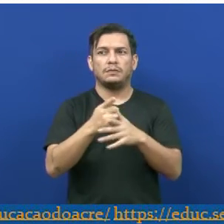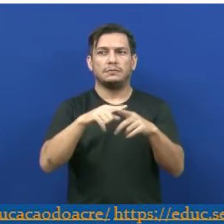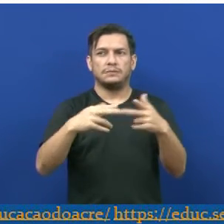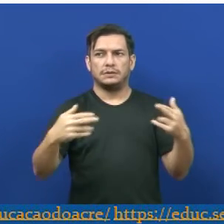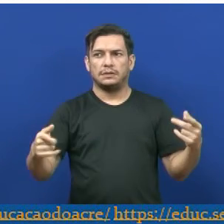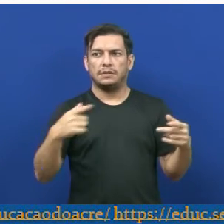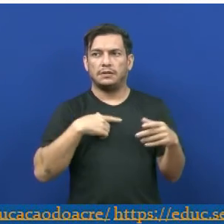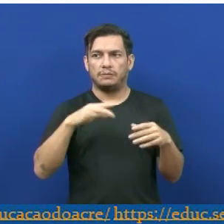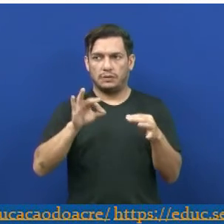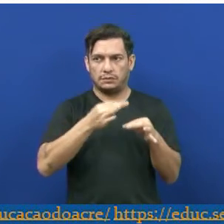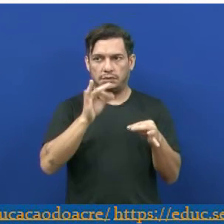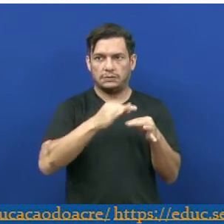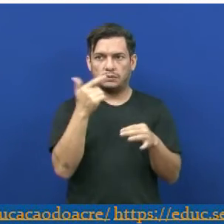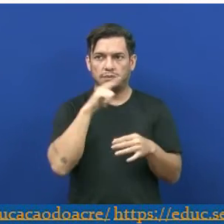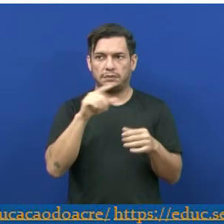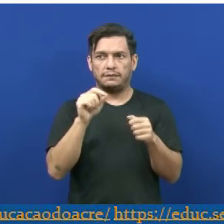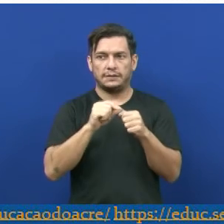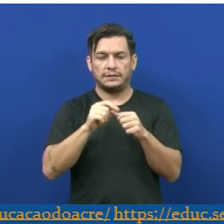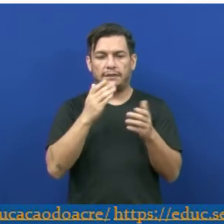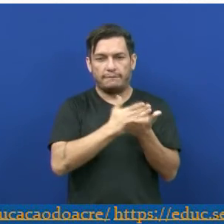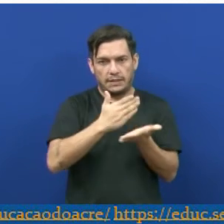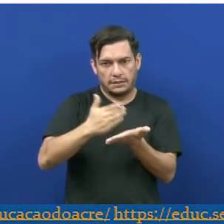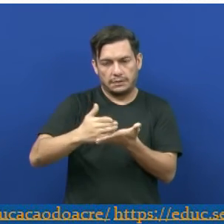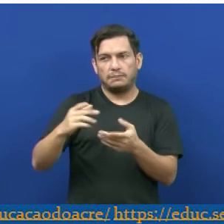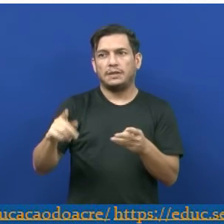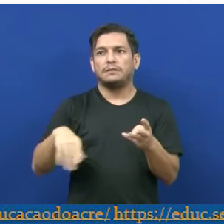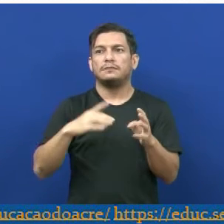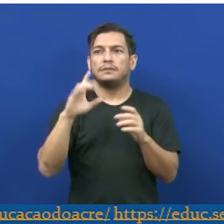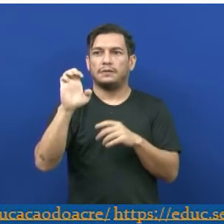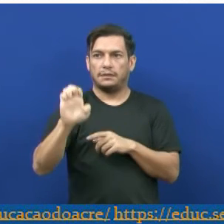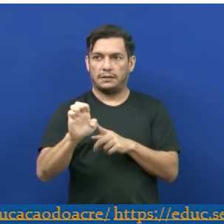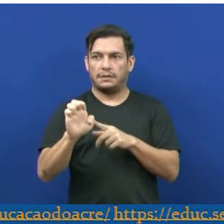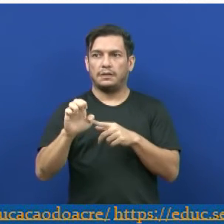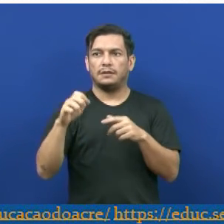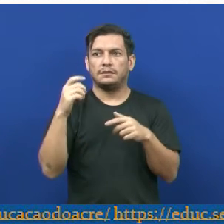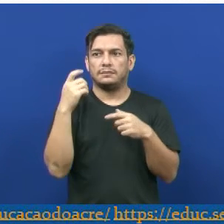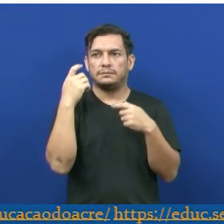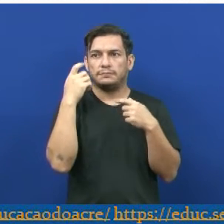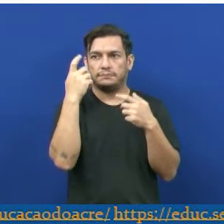financiamento para isso. E alternativa E, preocupação em aumentar a produção,